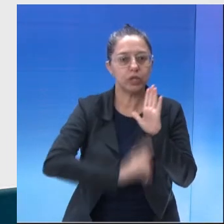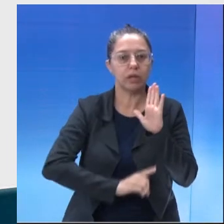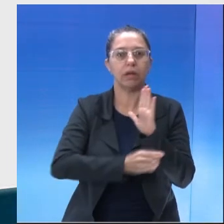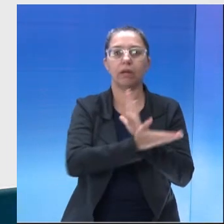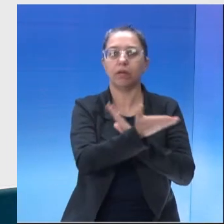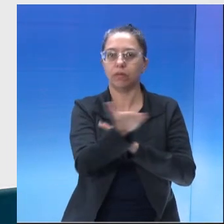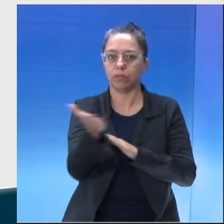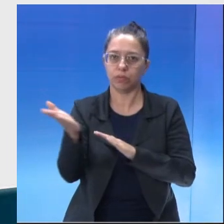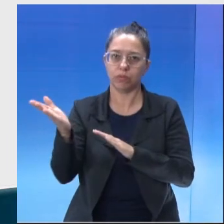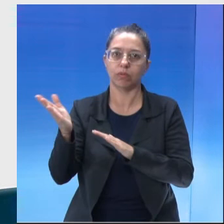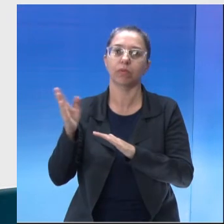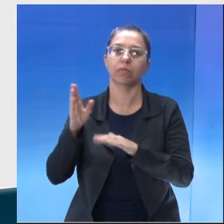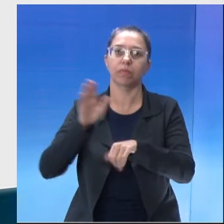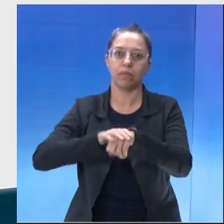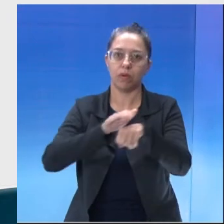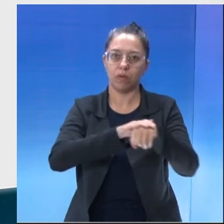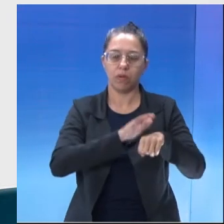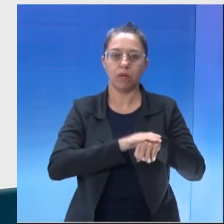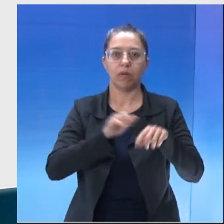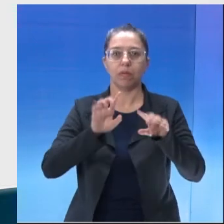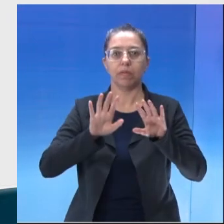os direitos dos outros.